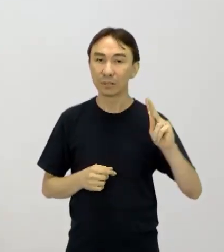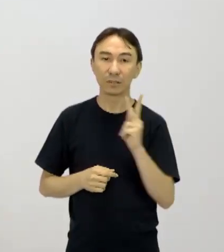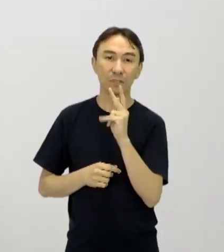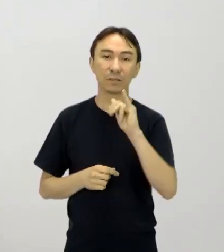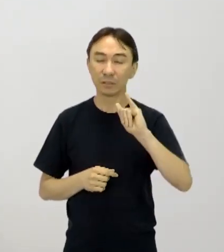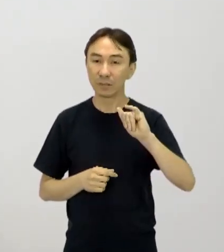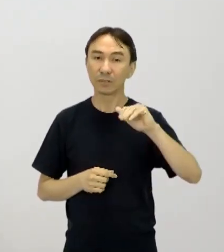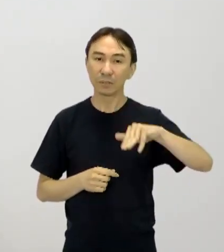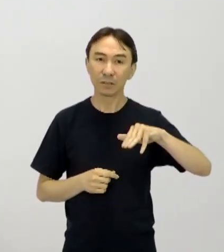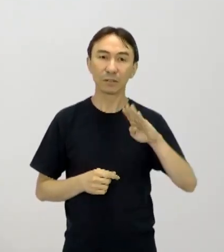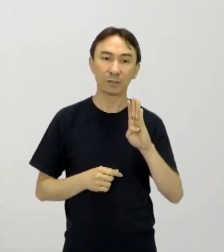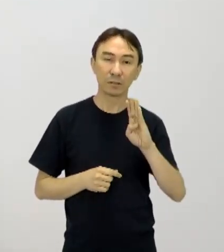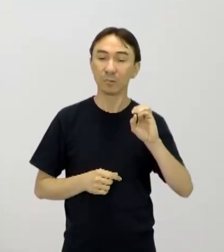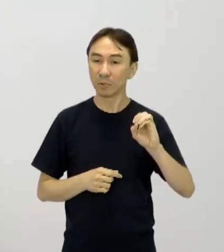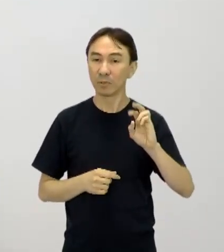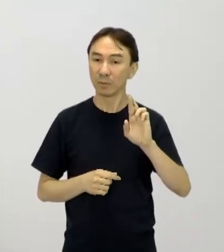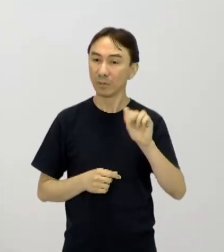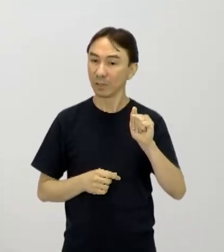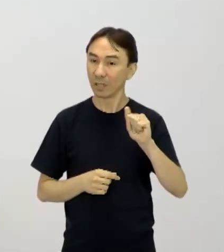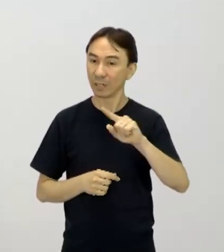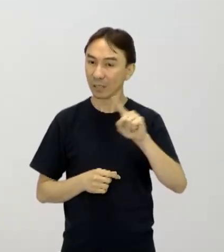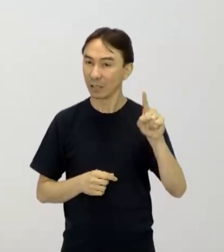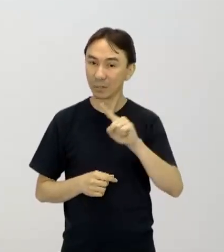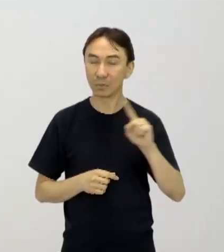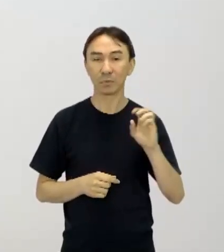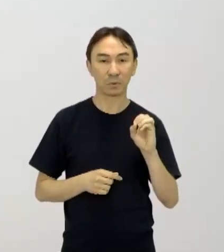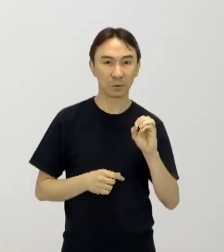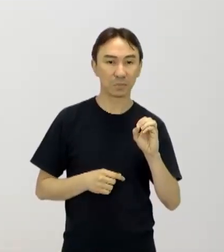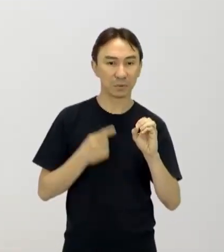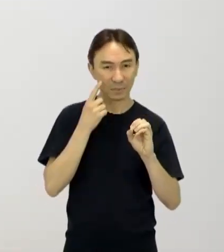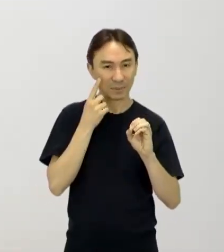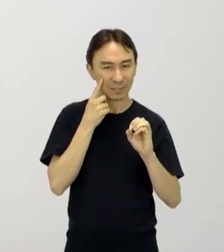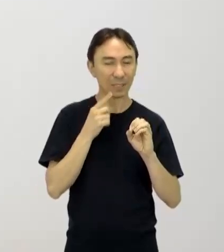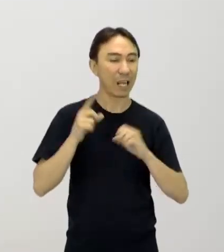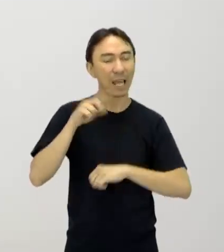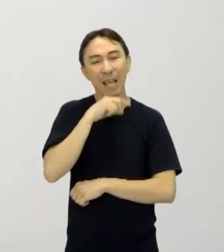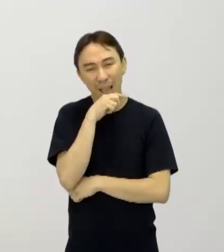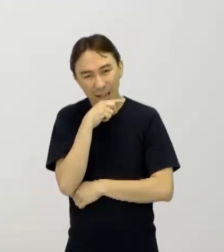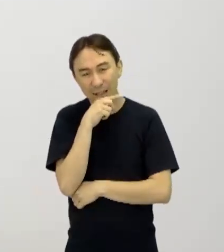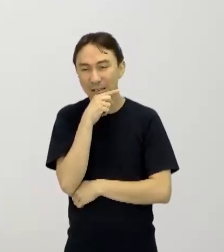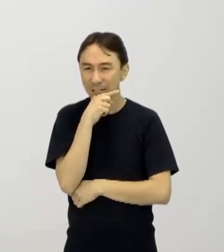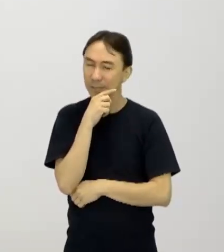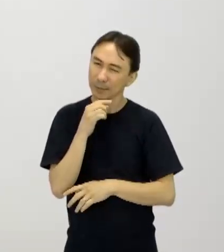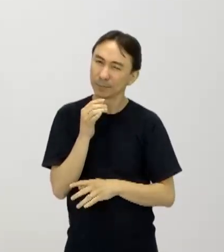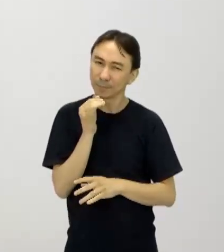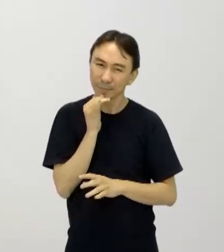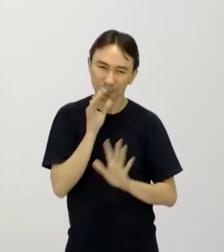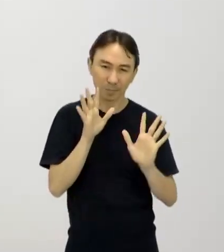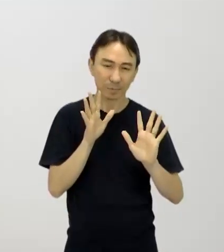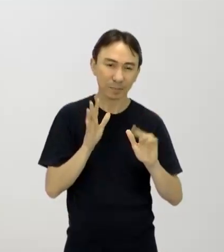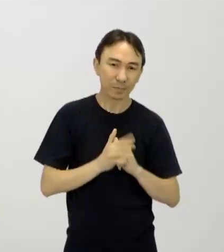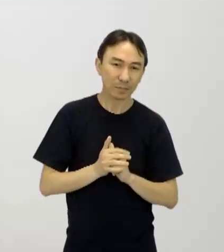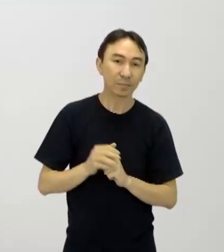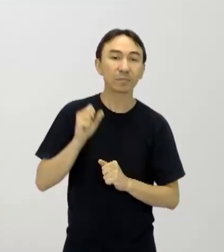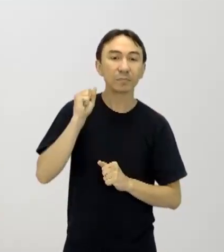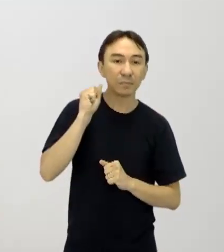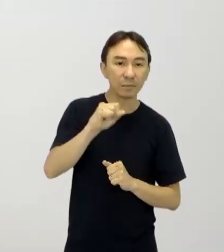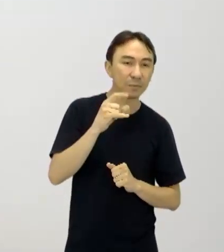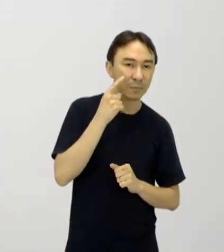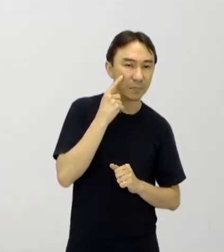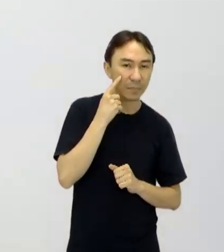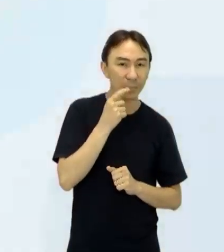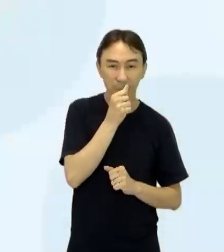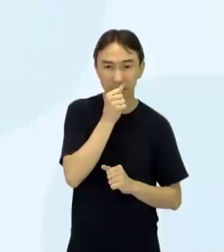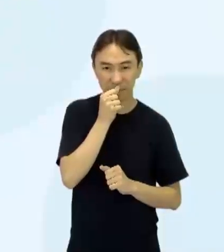da Terra, se eu medir do centro da Terra. Quer dizer, vamos concluir isso daí, ó. Deixa eu mostrar